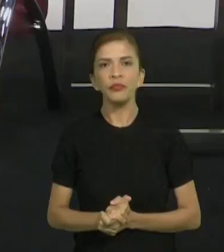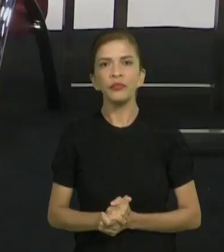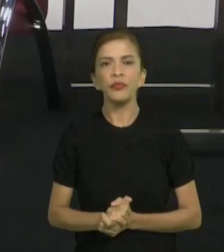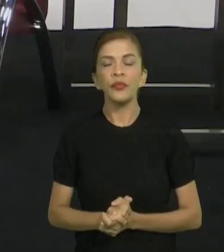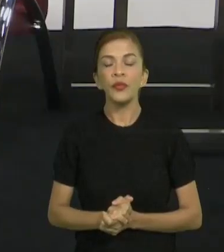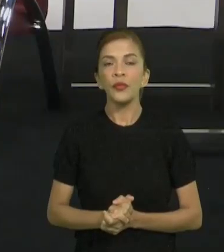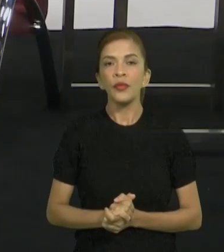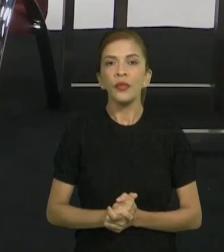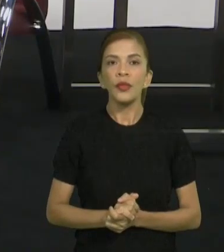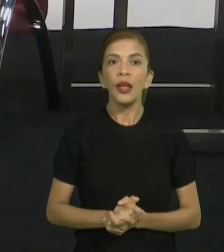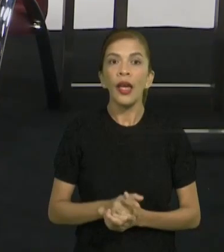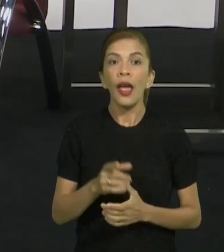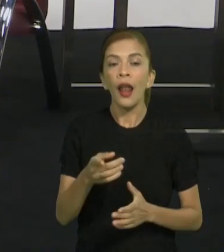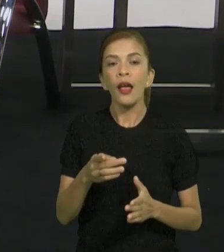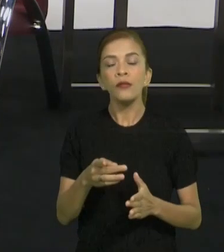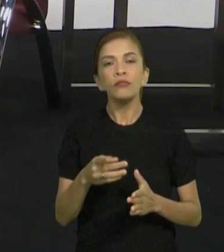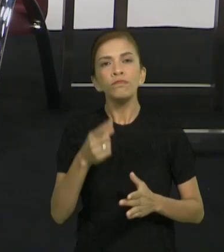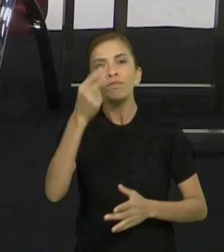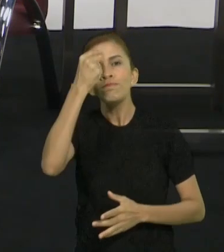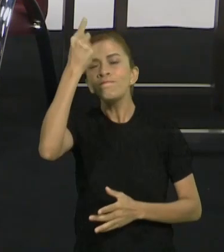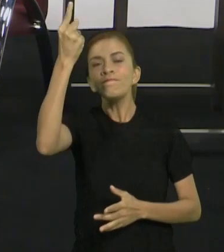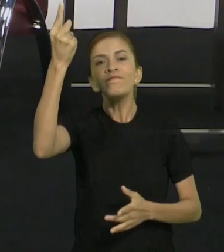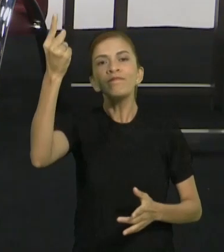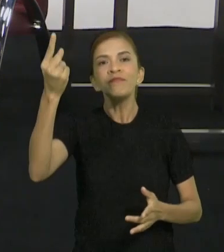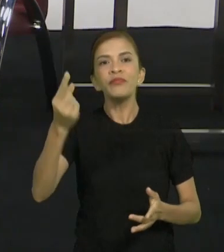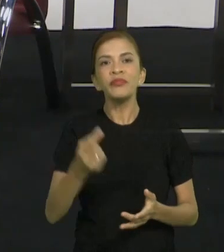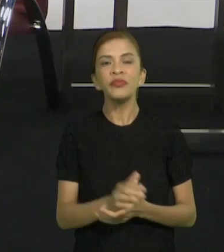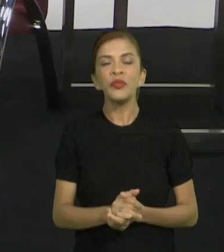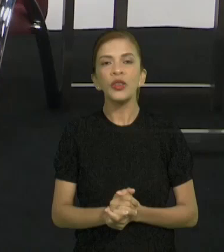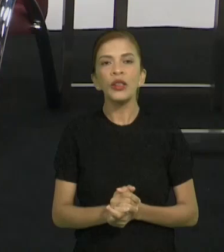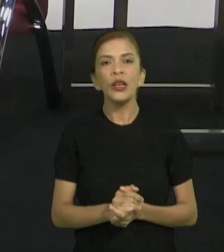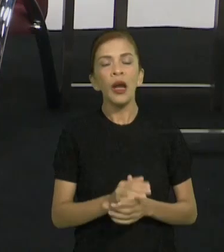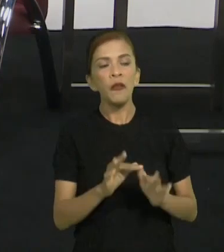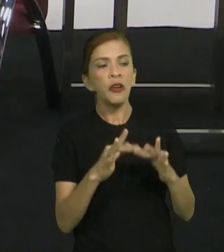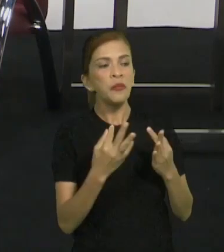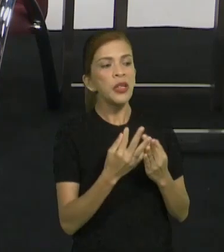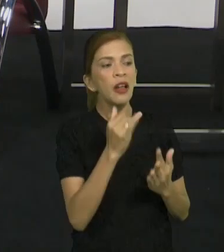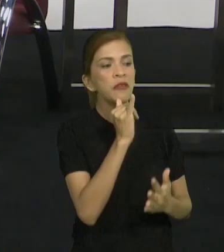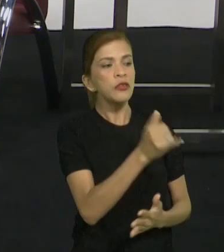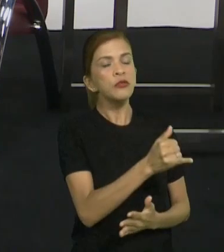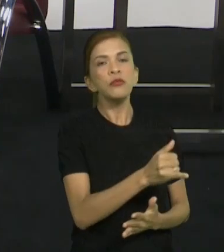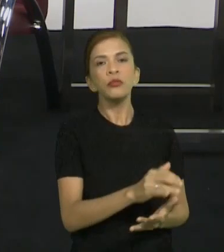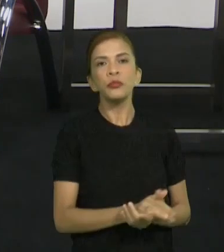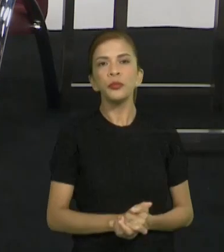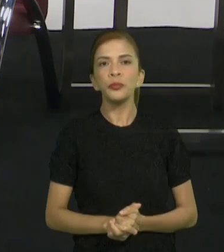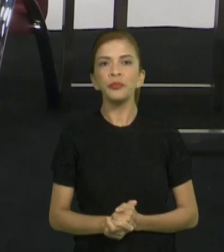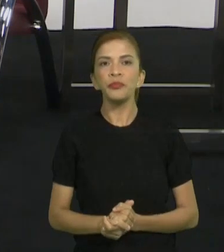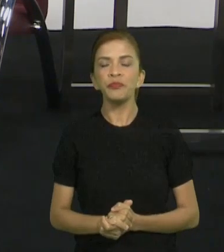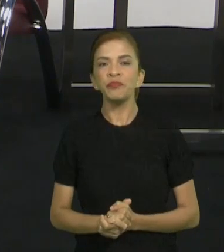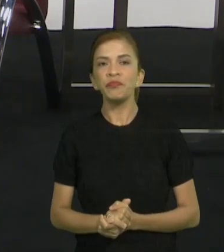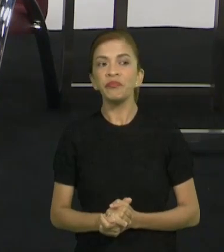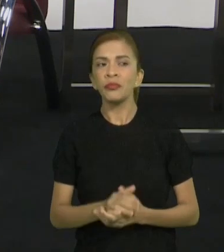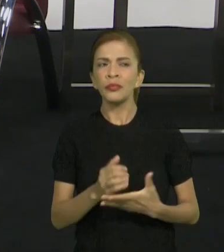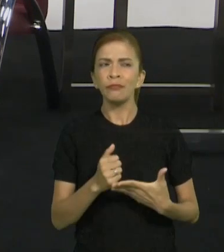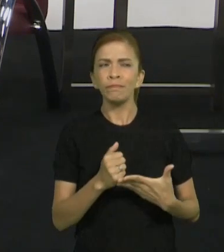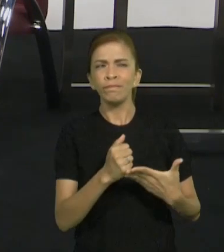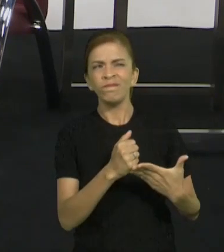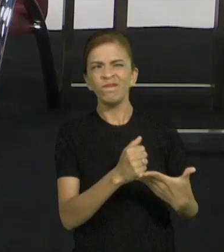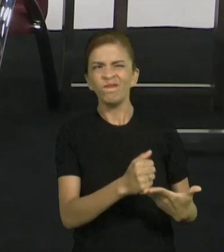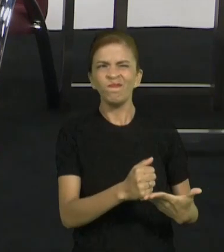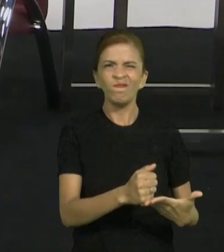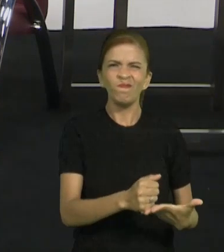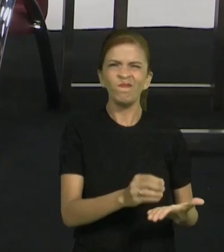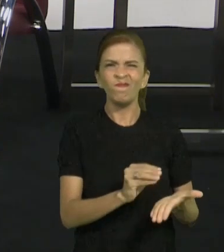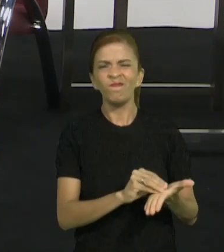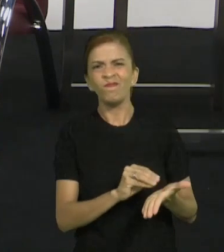ela chegou com essa ideia. Dentro de casa, na família, e não teve muito apoio, mas eu